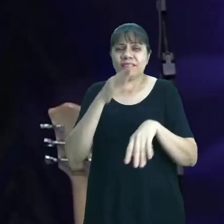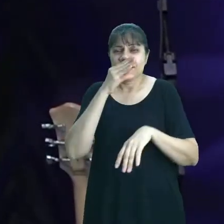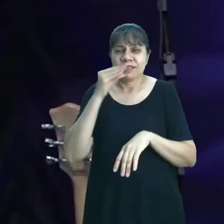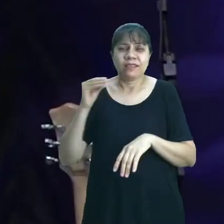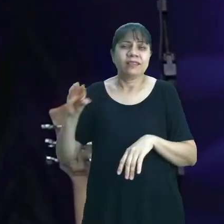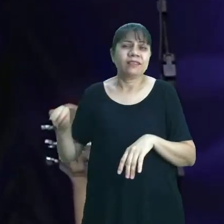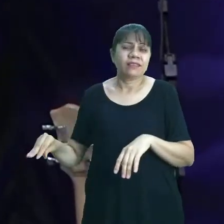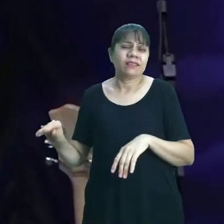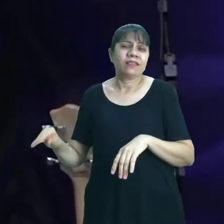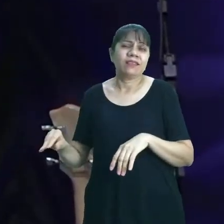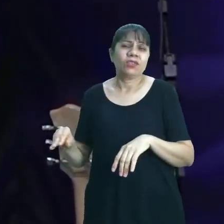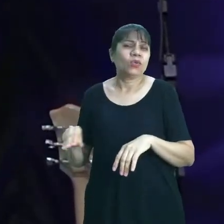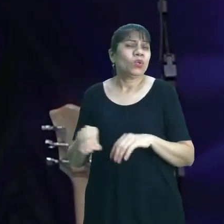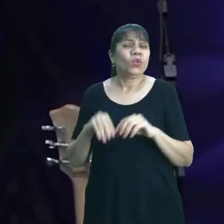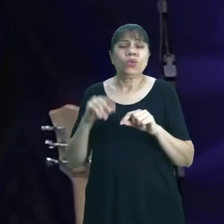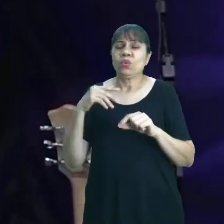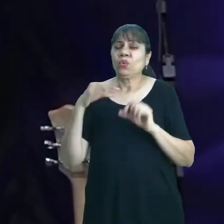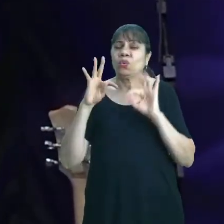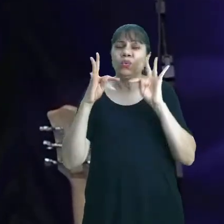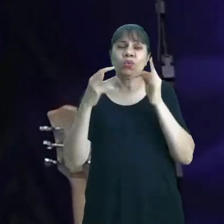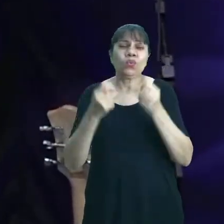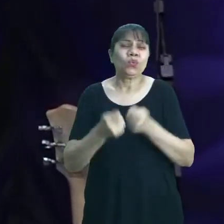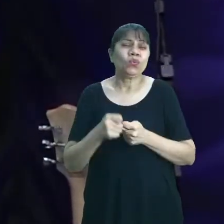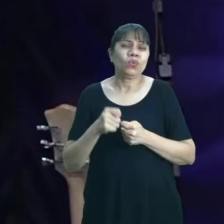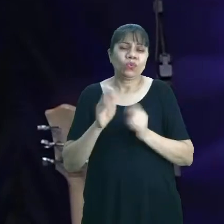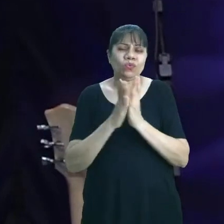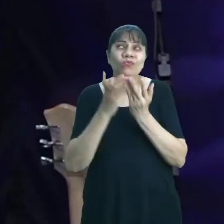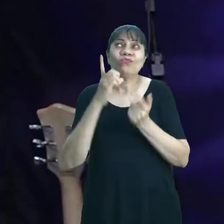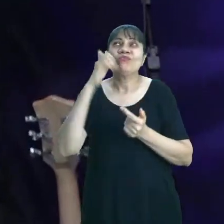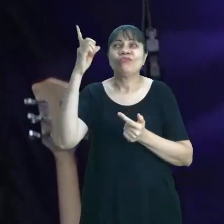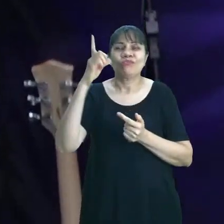fala sobre tudo o que você precisa.